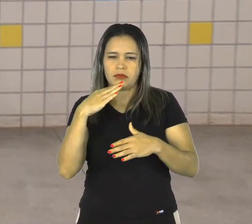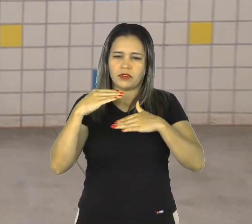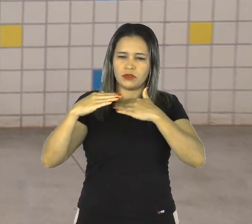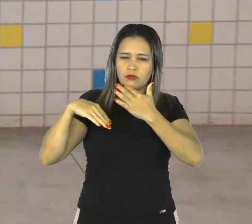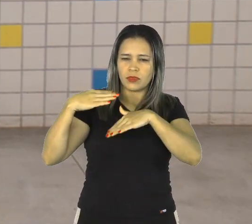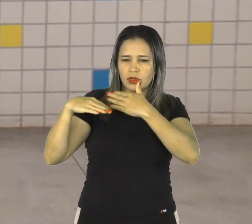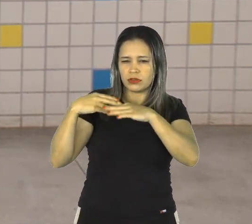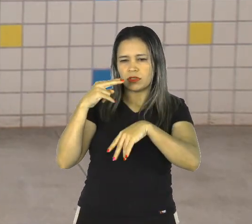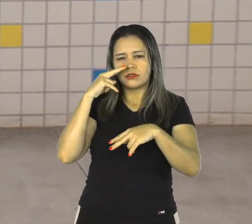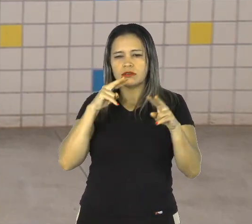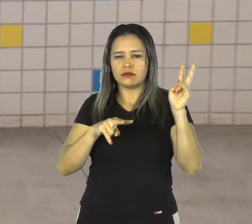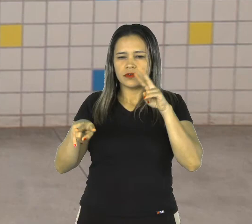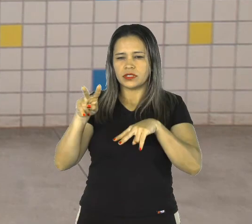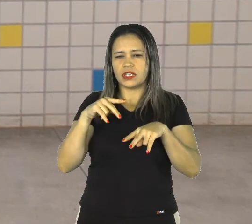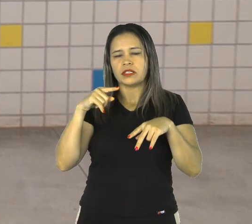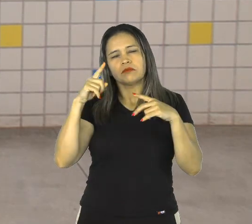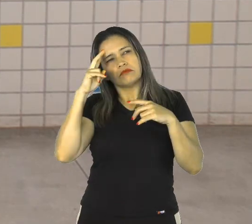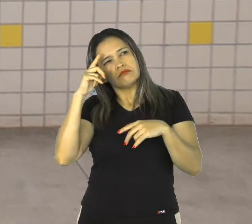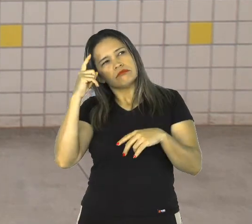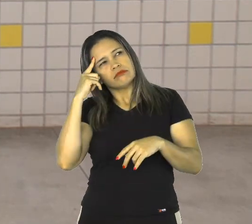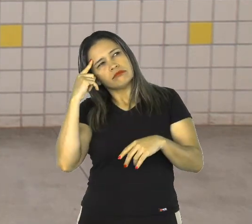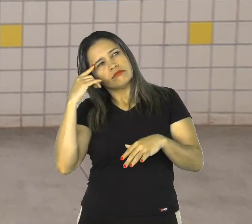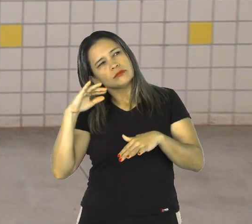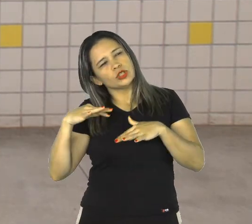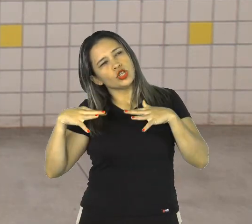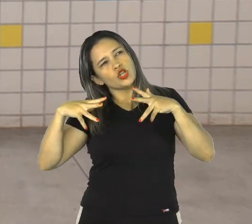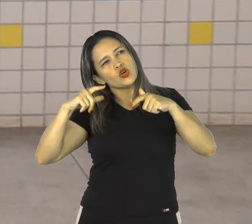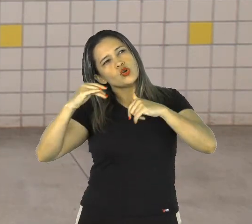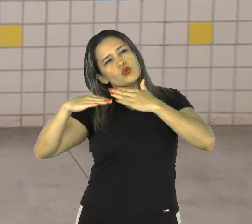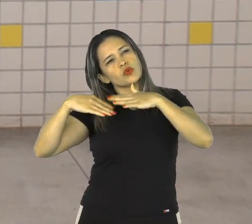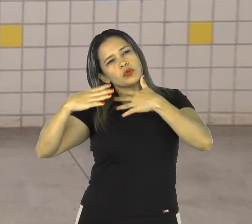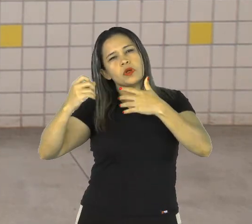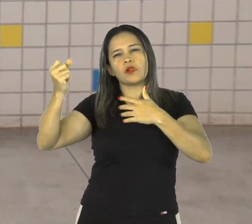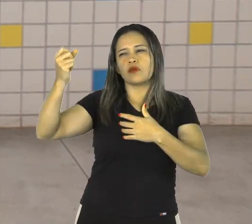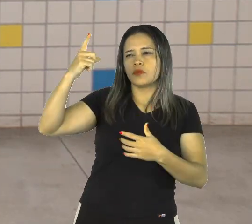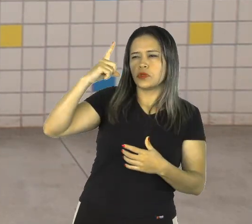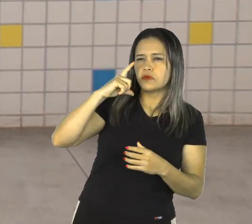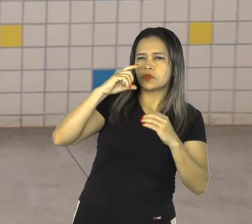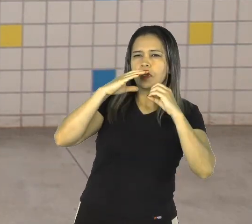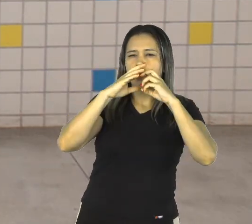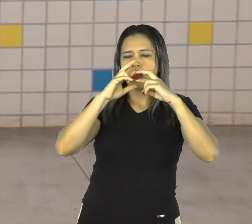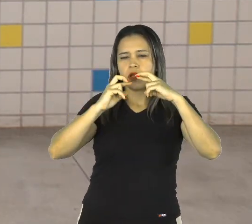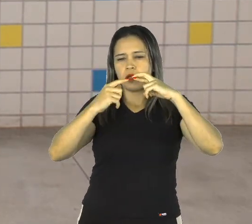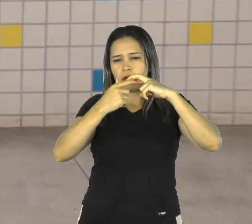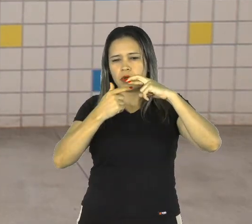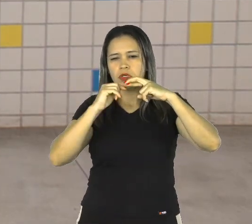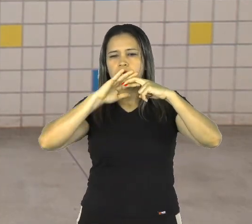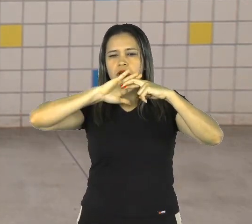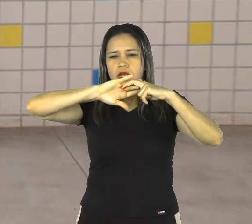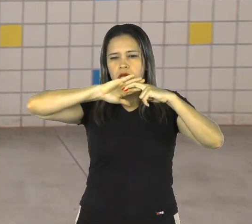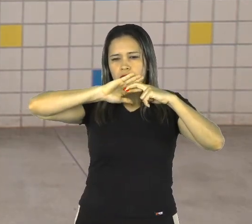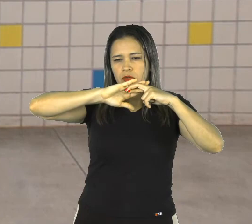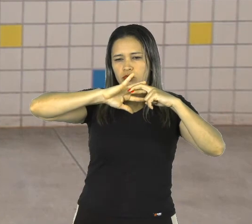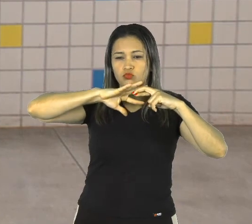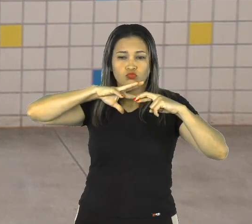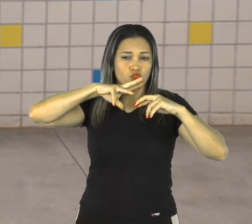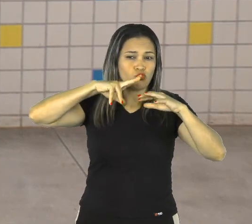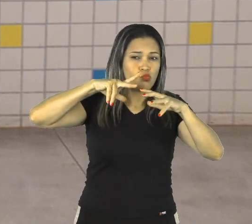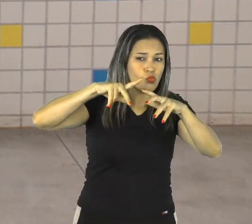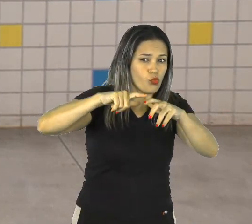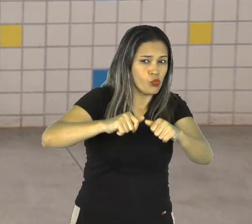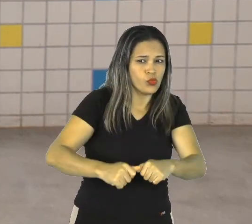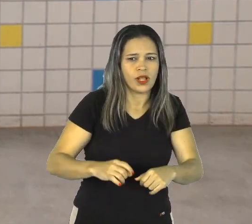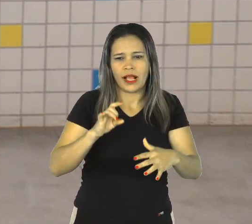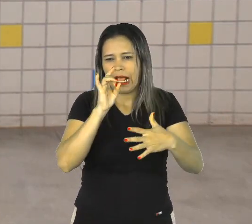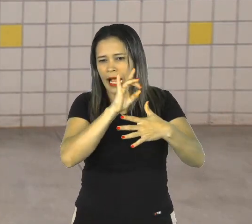que lembrar sempre, em todo o processo, a luminosidade, a córnea, o cristalino, a retina, todos eles